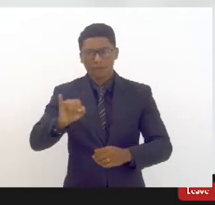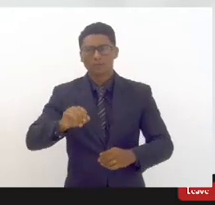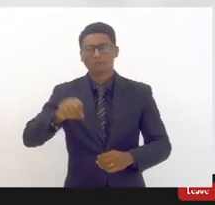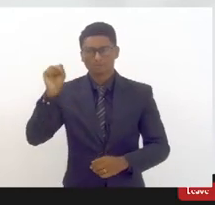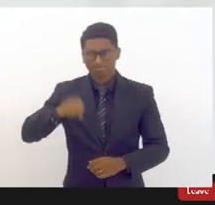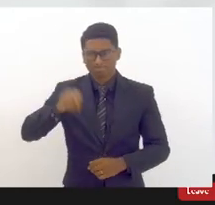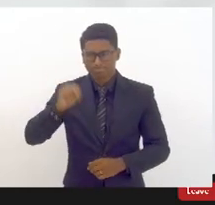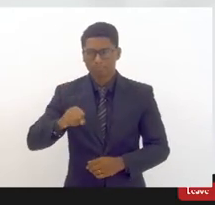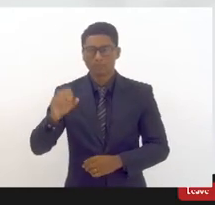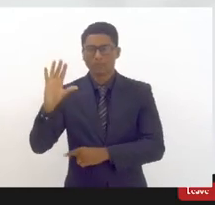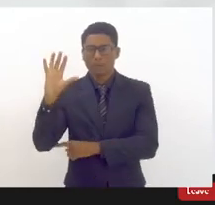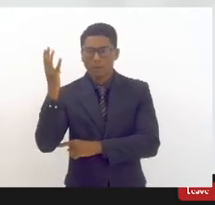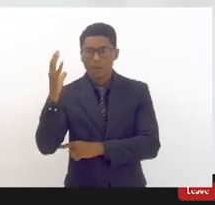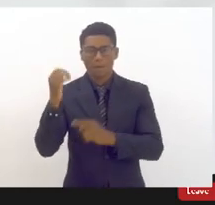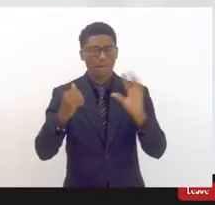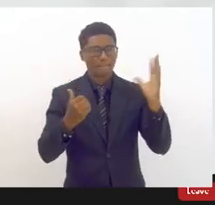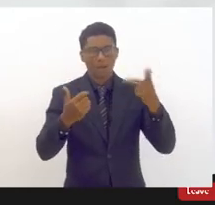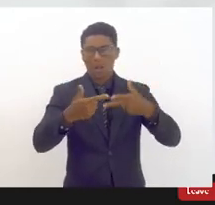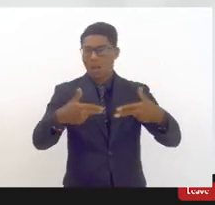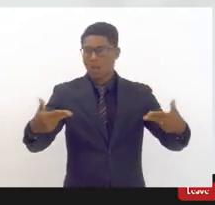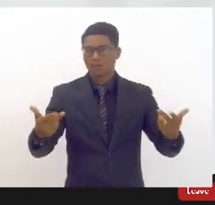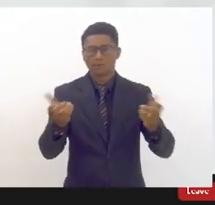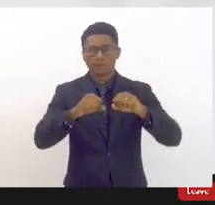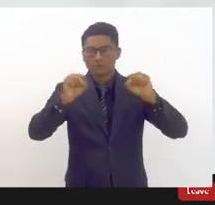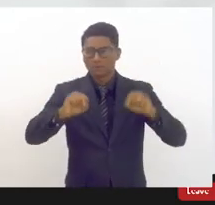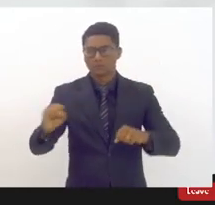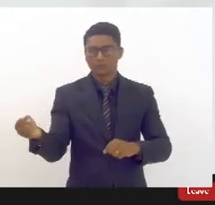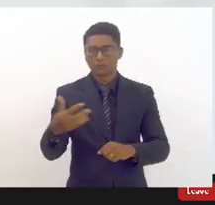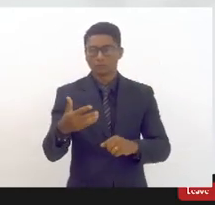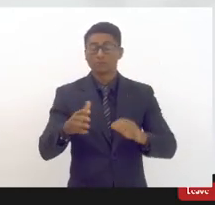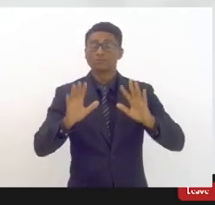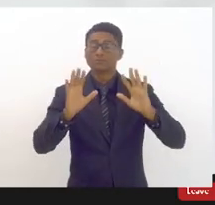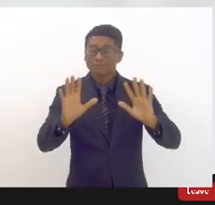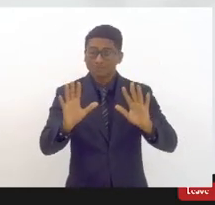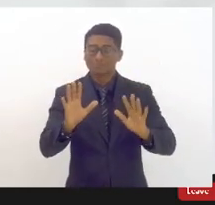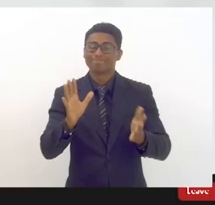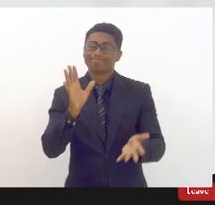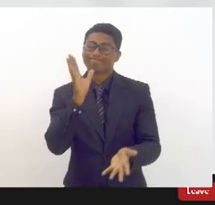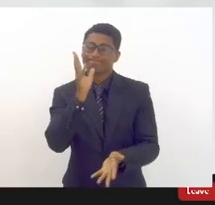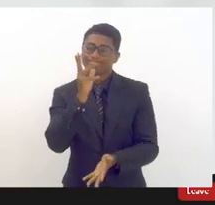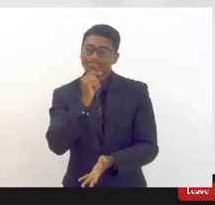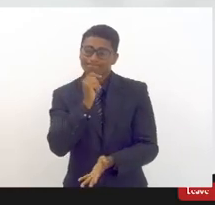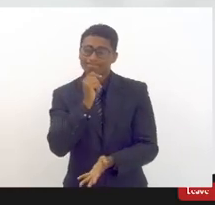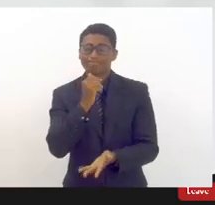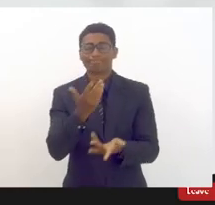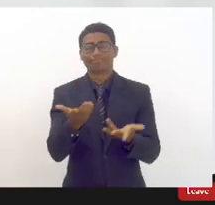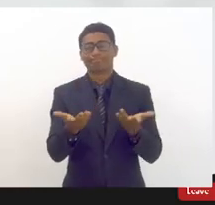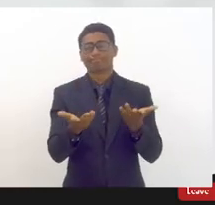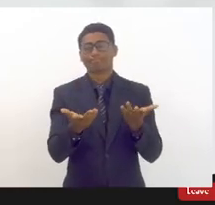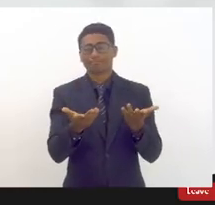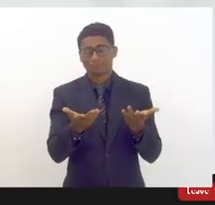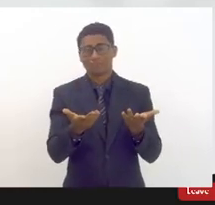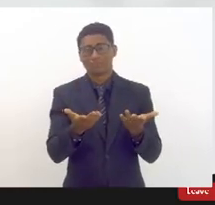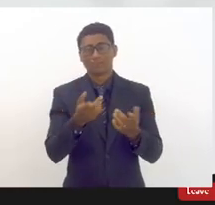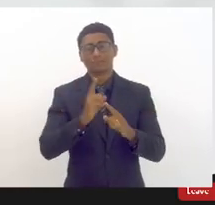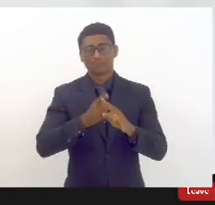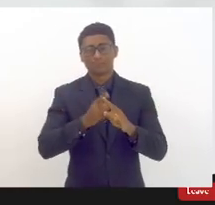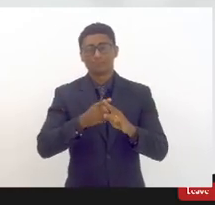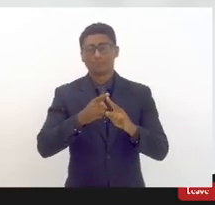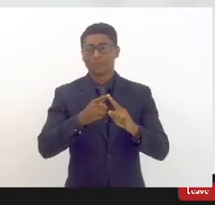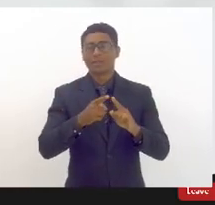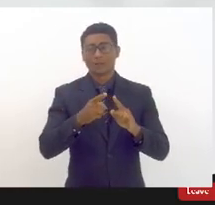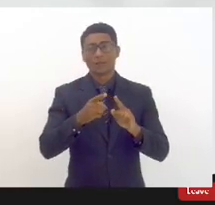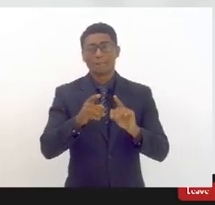e implementar, ela foi tomada. É um processo natural de qualquer projeto complexo e amplo como